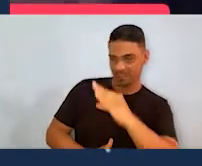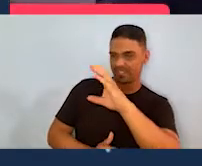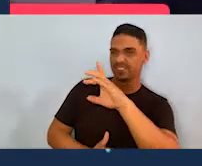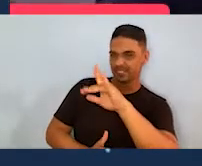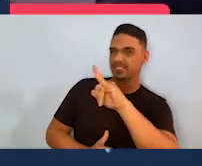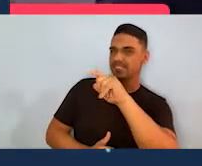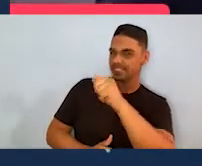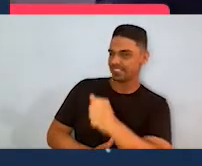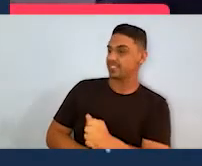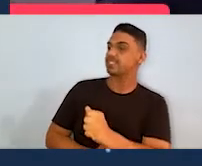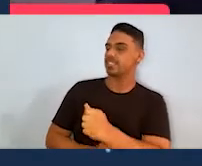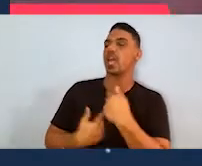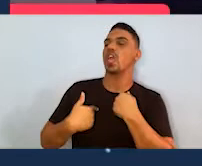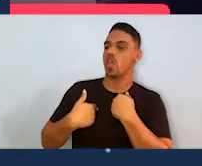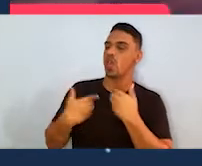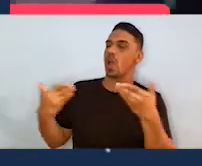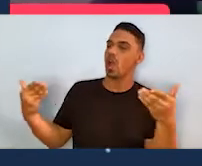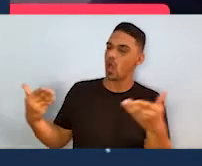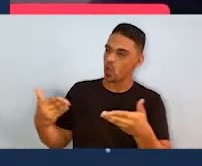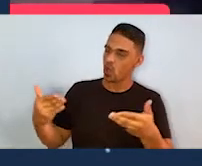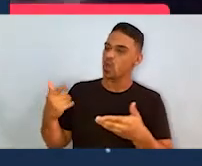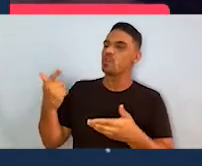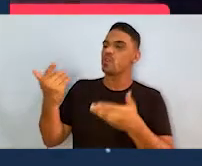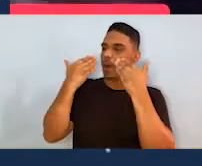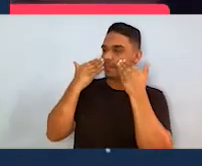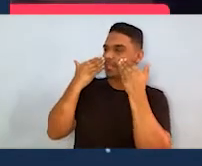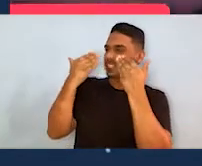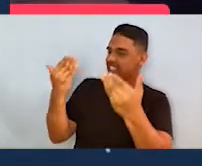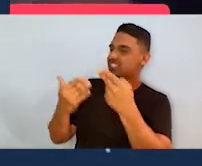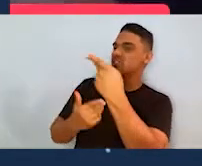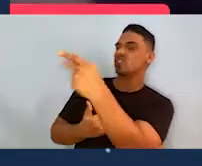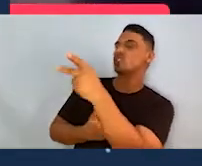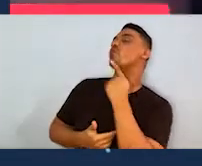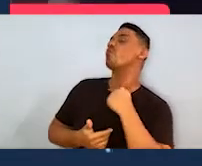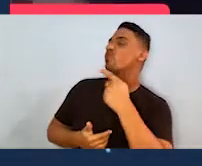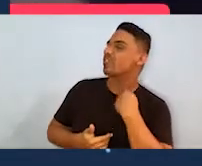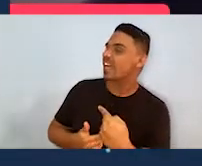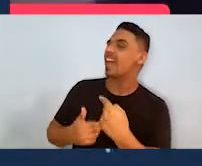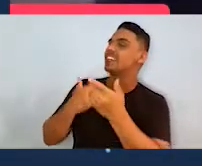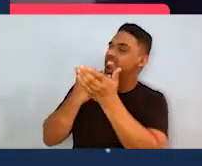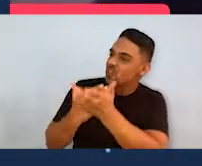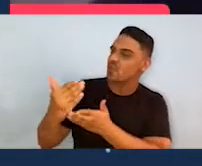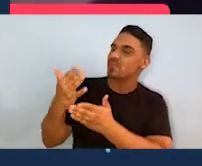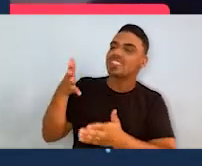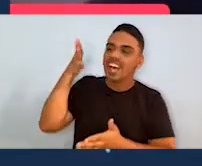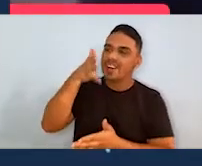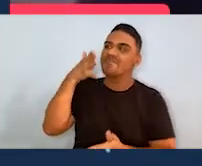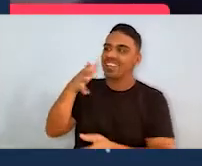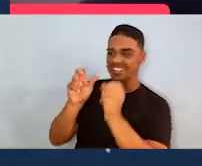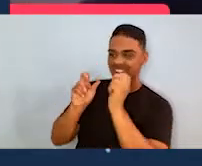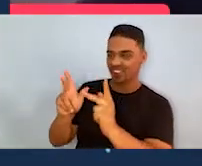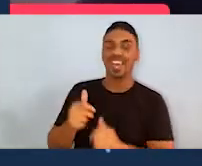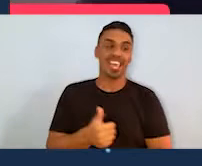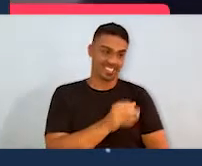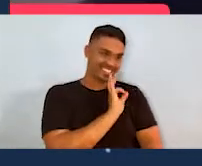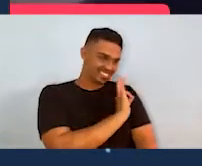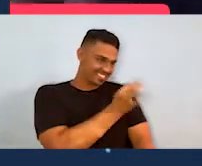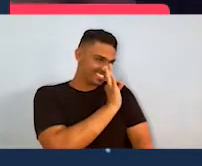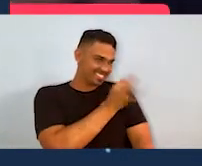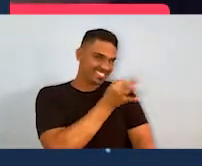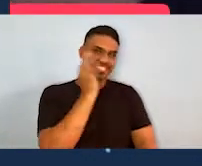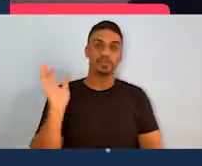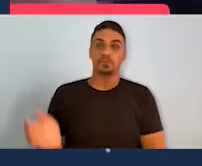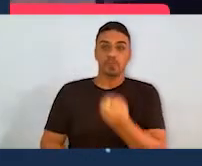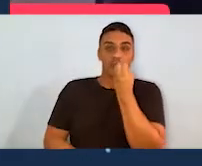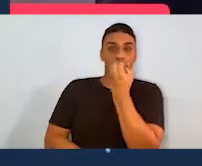deixar você ir para se apresentar como você bem entender, ir para a palestra, tá bom? Uhum.